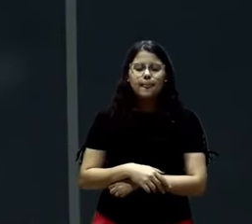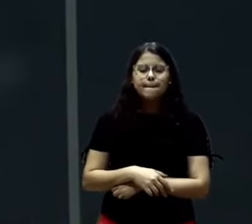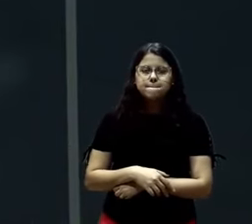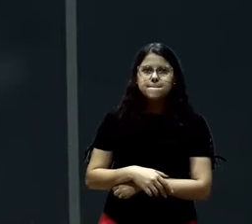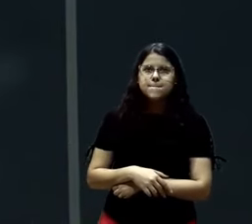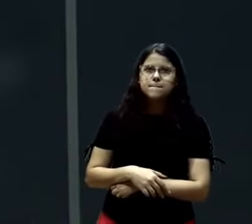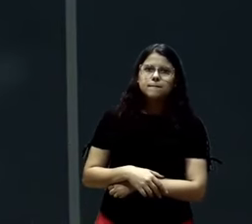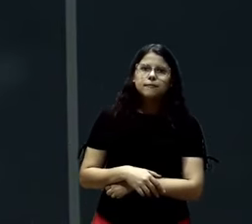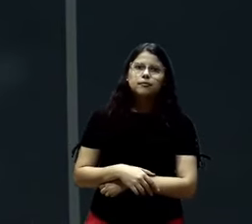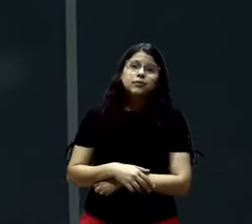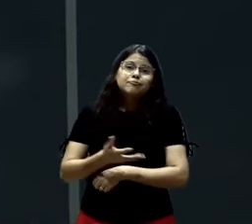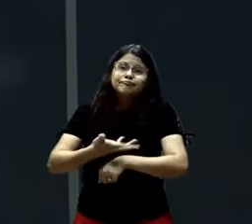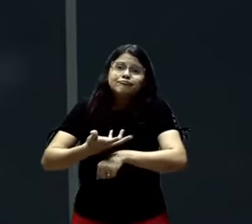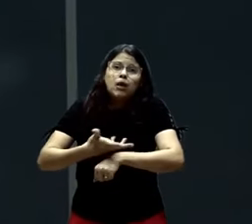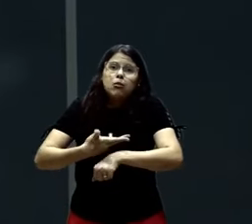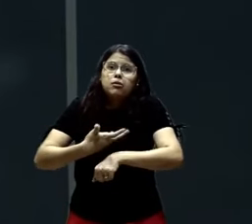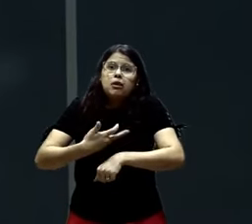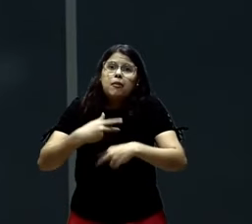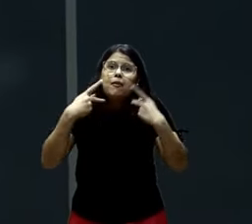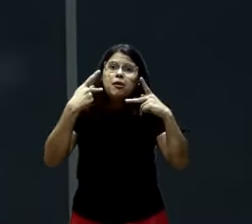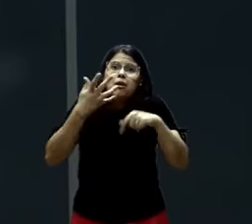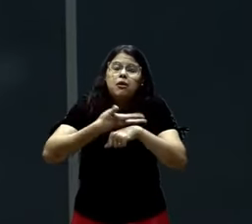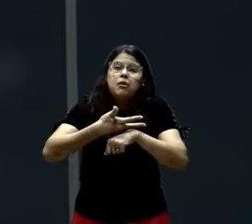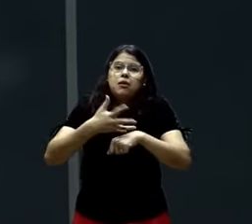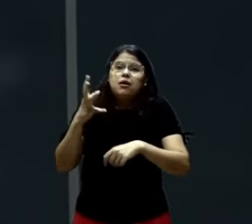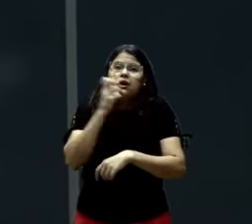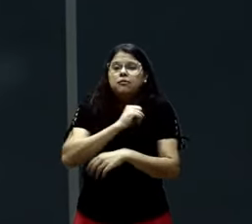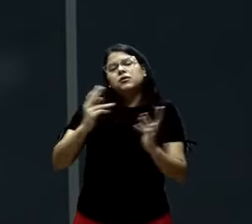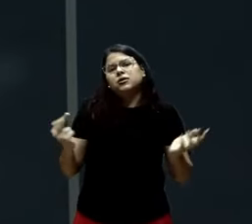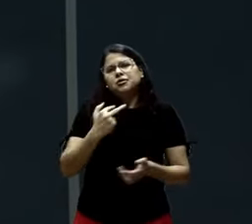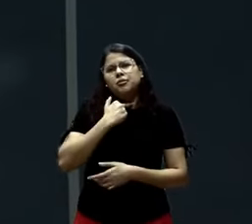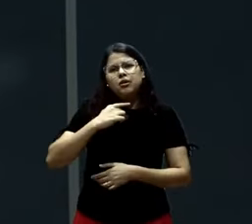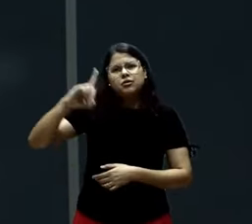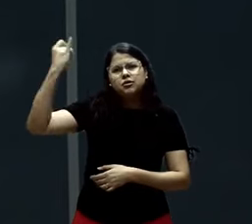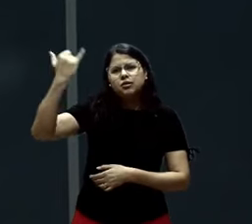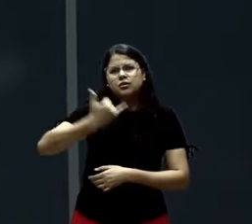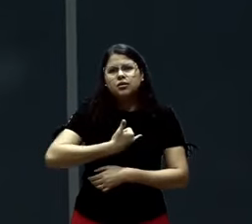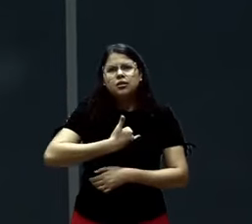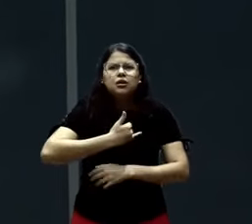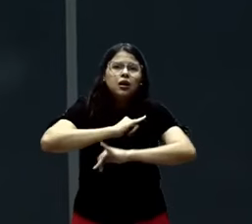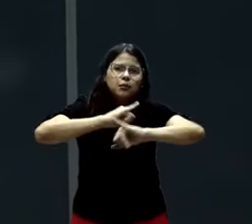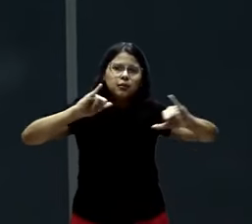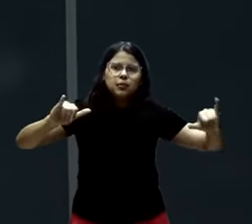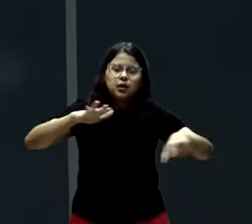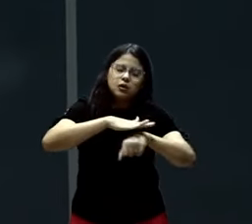Mas eu não posso correr. Deus me colocou essa palavra no meu coração e eu quero conversar com os